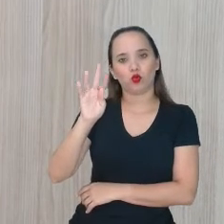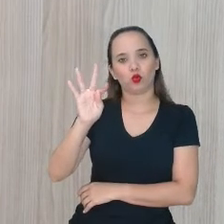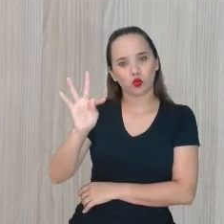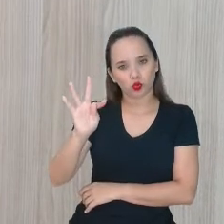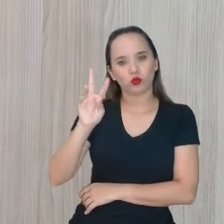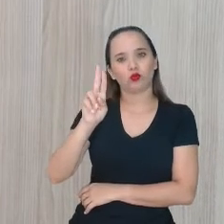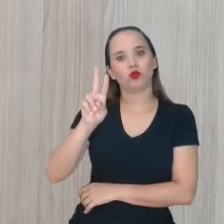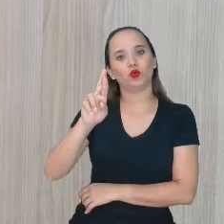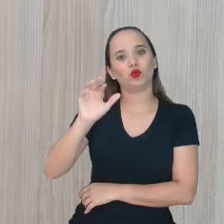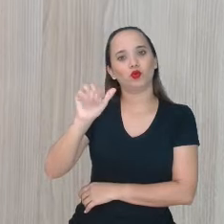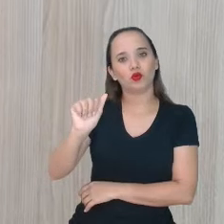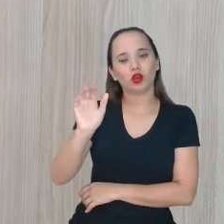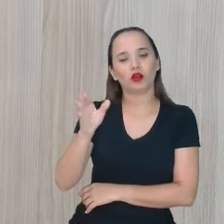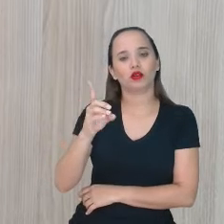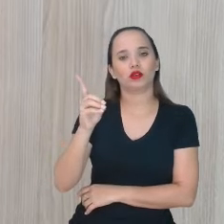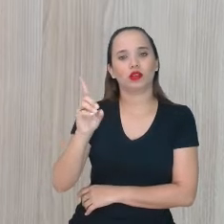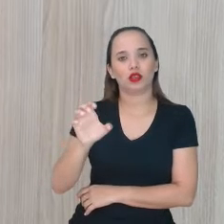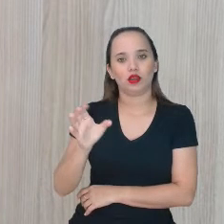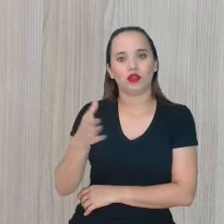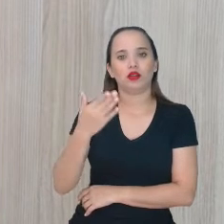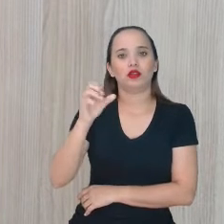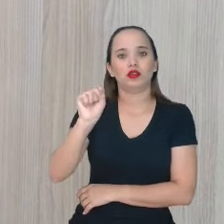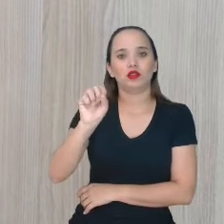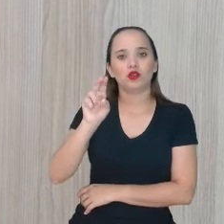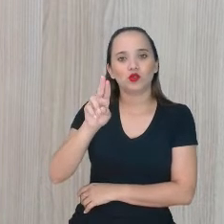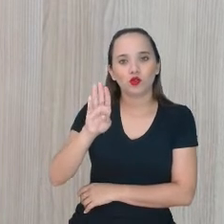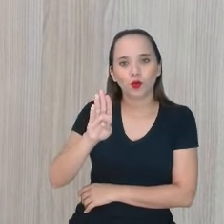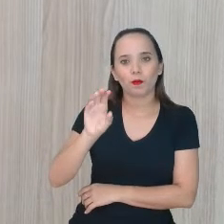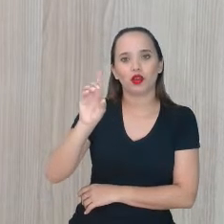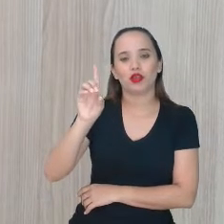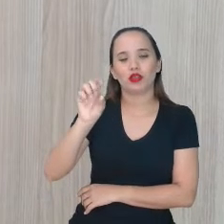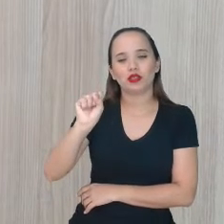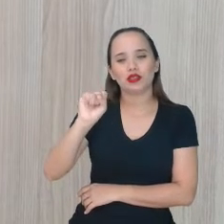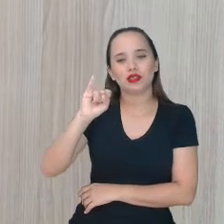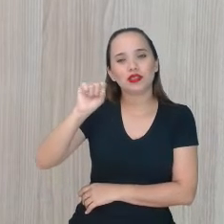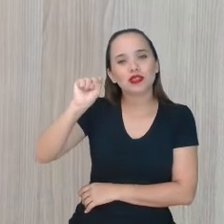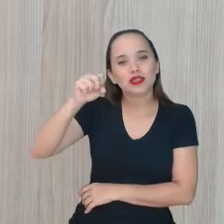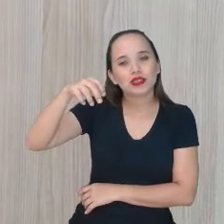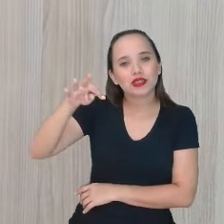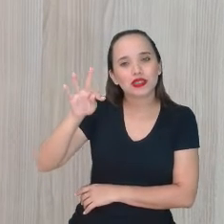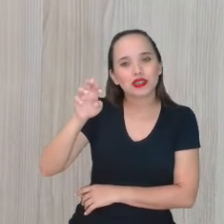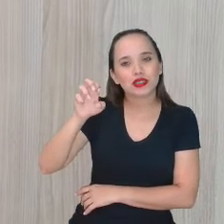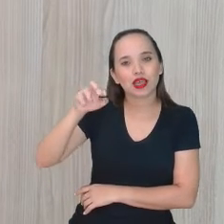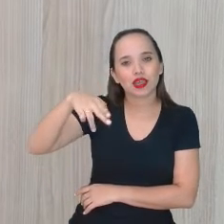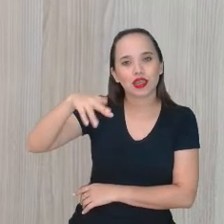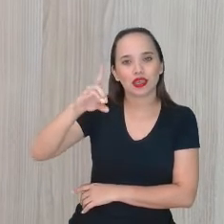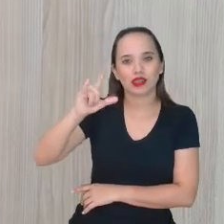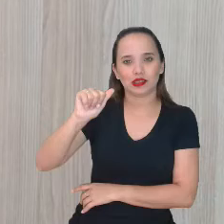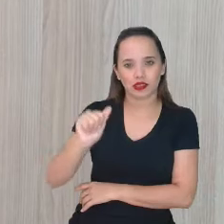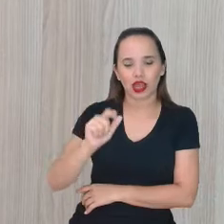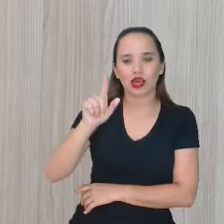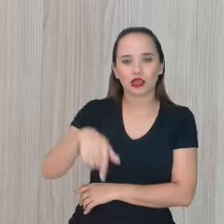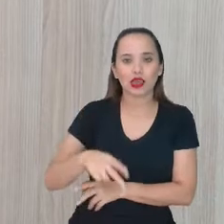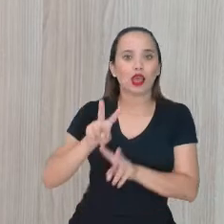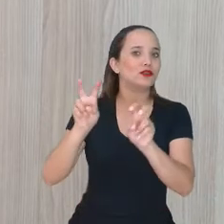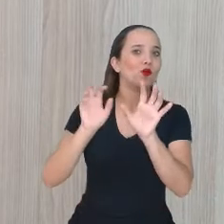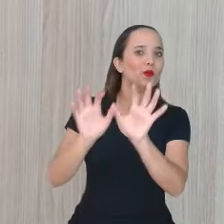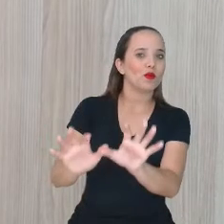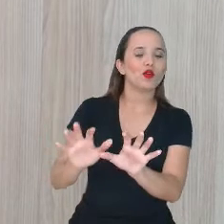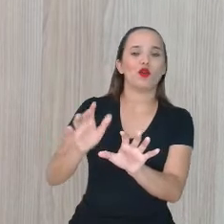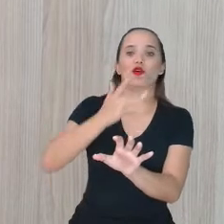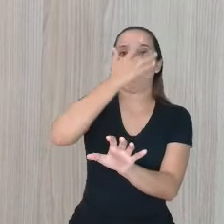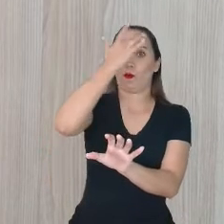subsistência, que é Isso. justamente esse produtor rural que vai viver daquilo que ele está plantando e